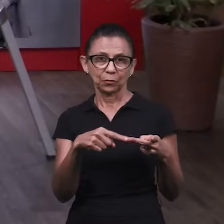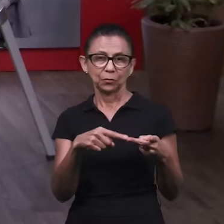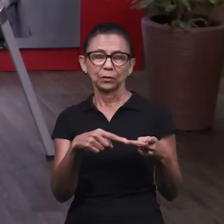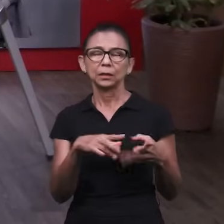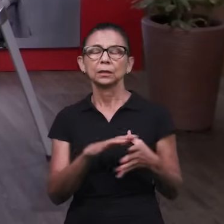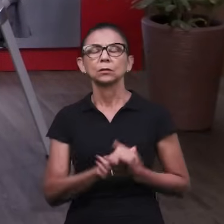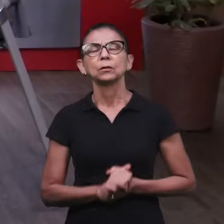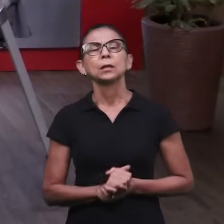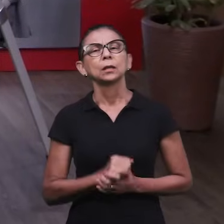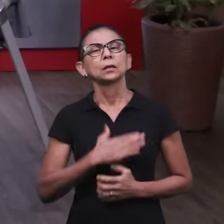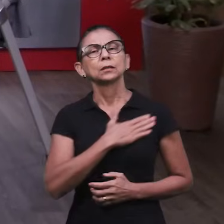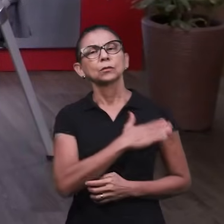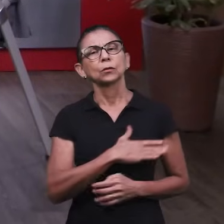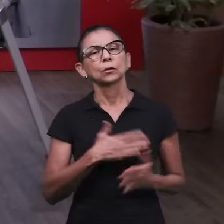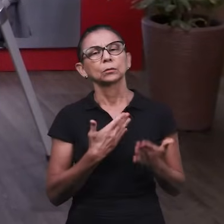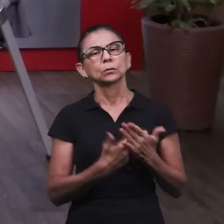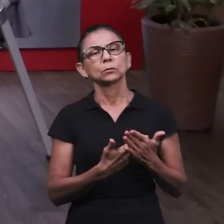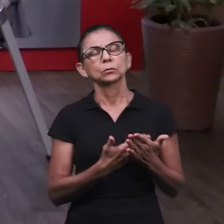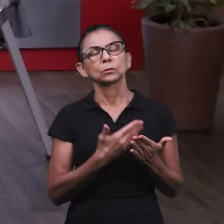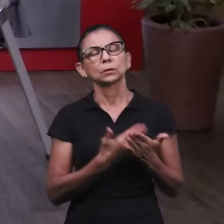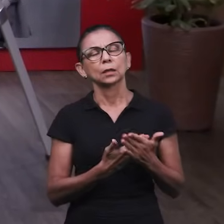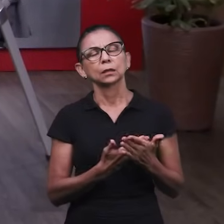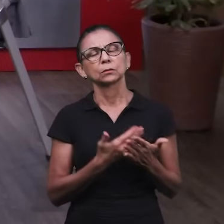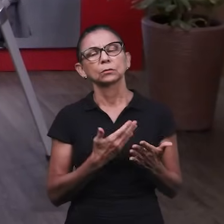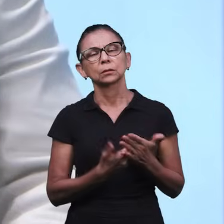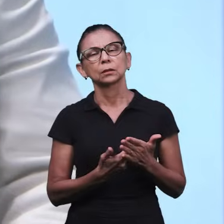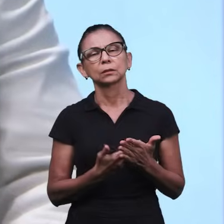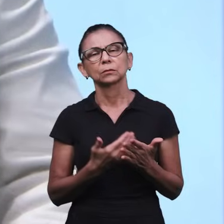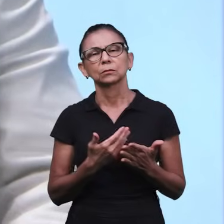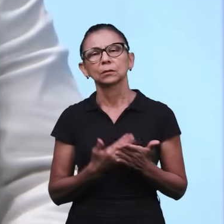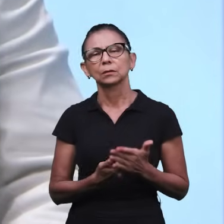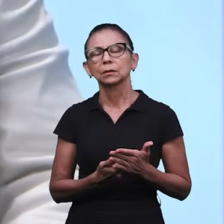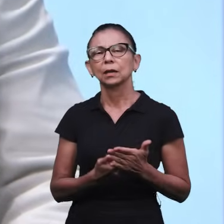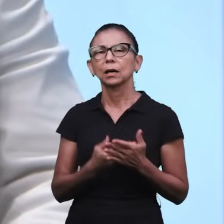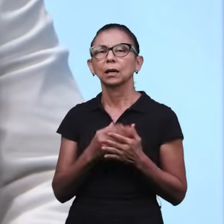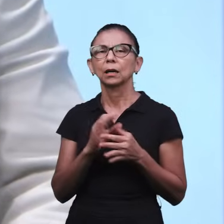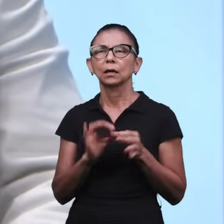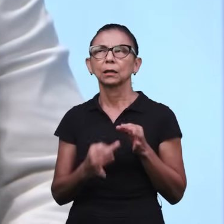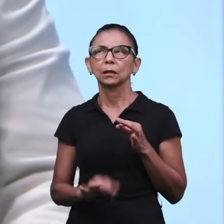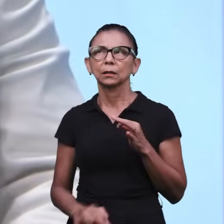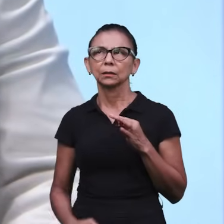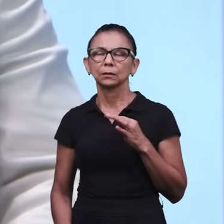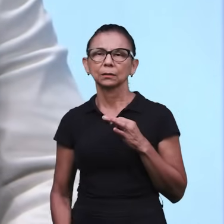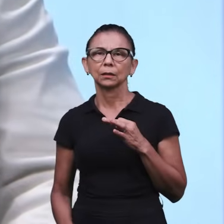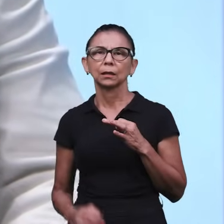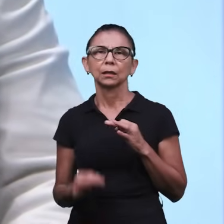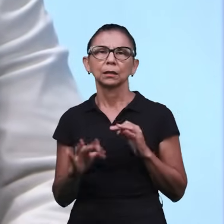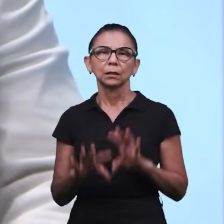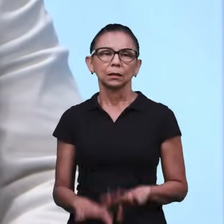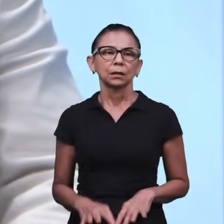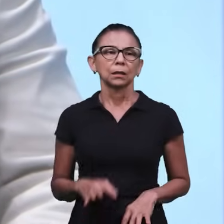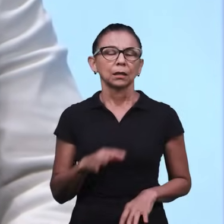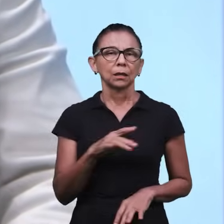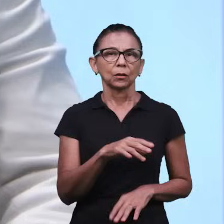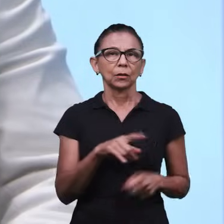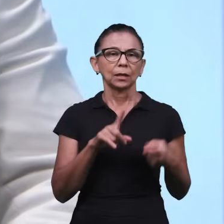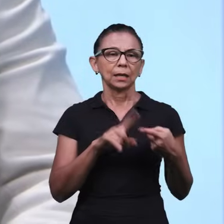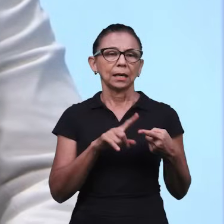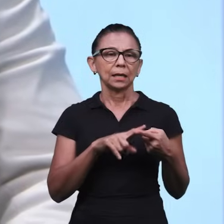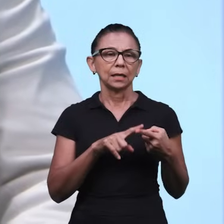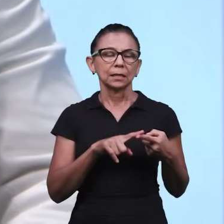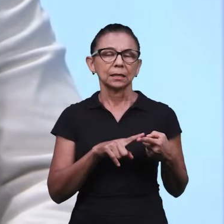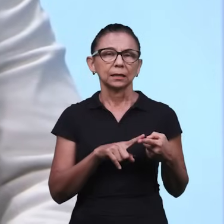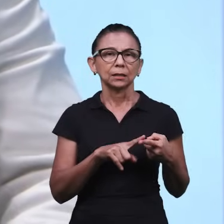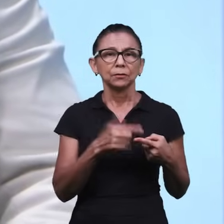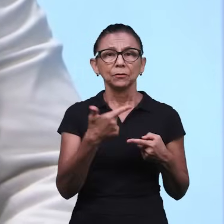período de estudo mais alongado. O Pedro não, a gente tinha que fazer sempre períodos de estudo curto. Faz um dever 20 minutos, aí ele pedia, pai, posso